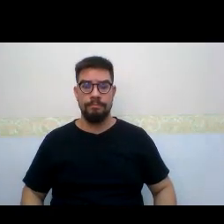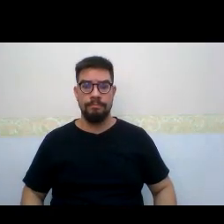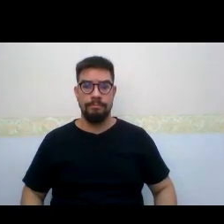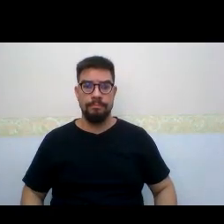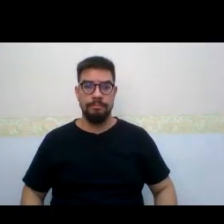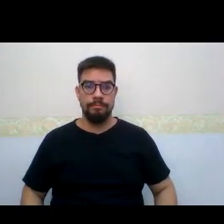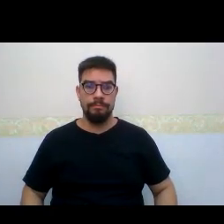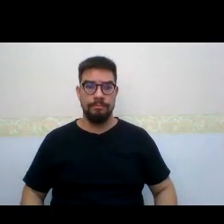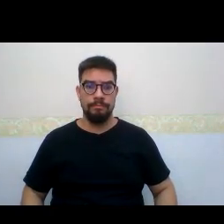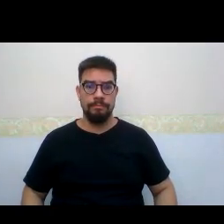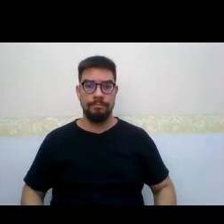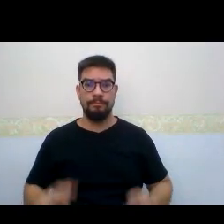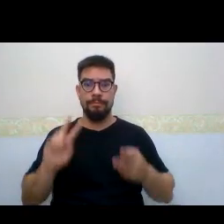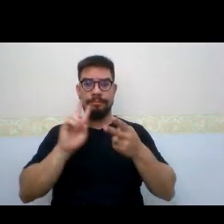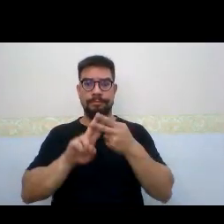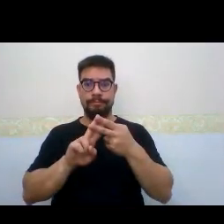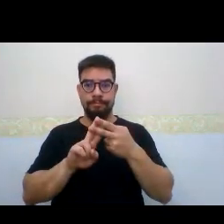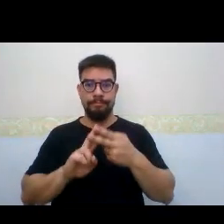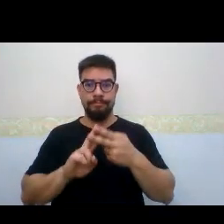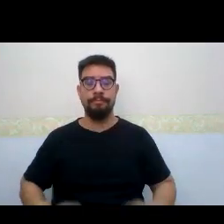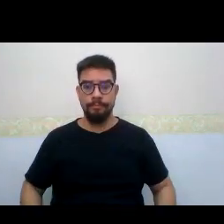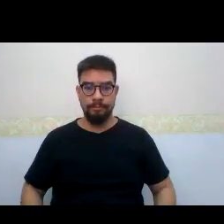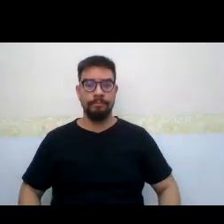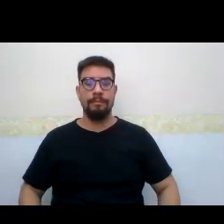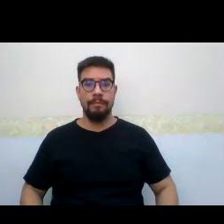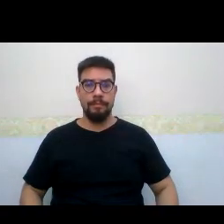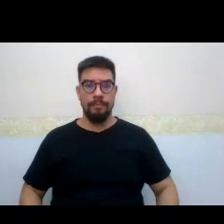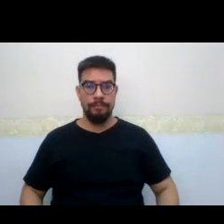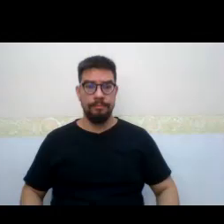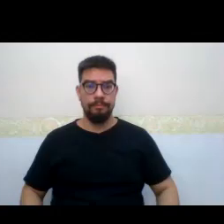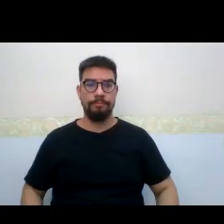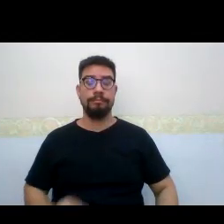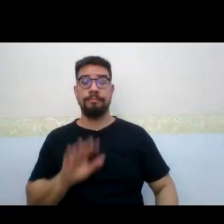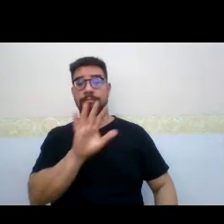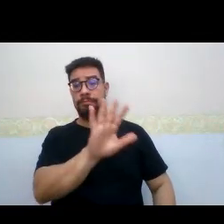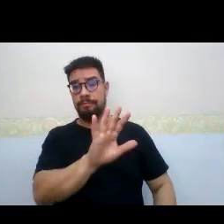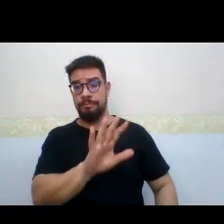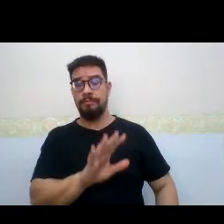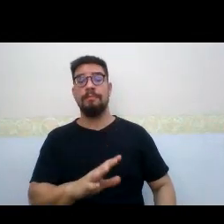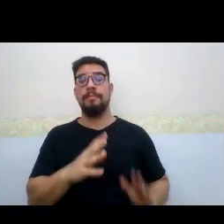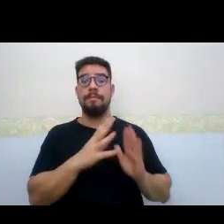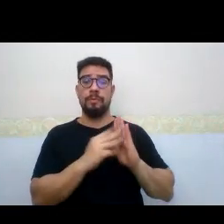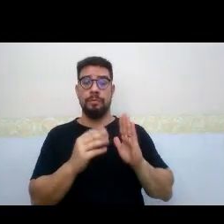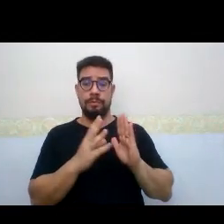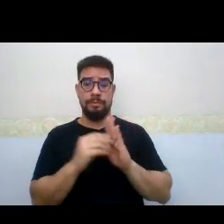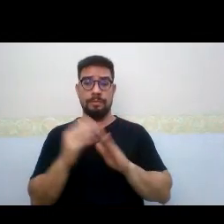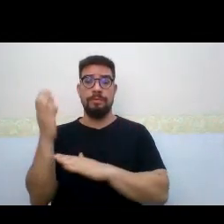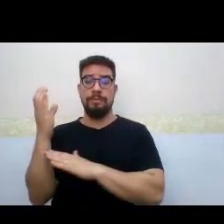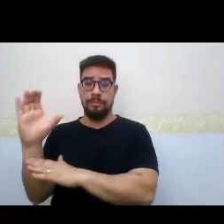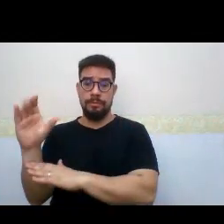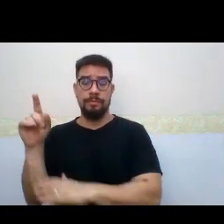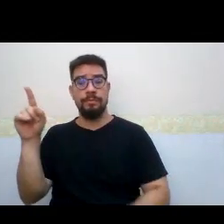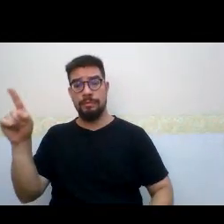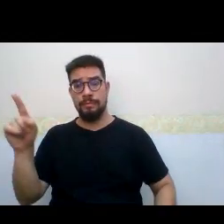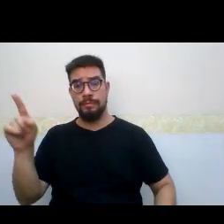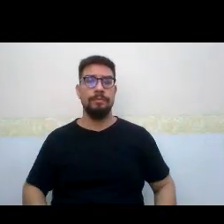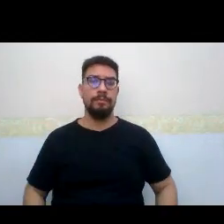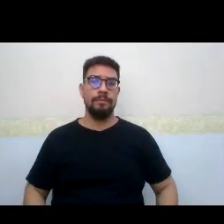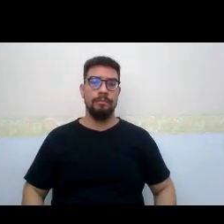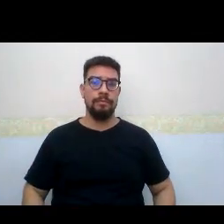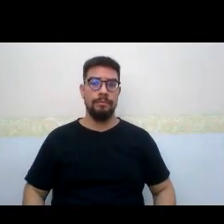Tá parada. Bom, mas esse modelo de ementa tá lá. Professora, eu acho que se Oi? você clicar no